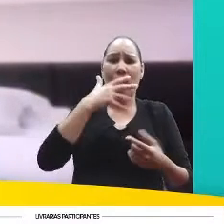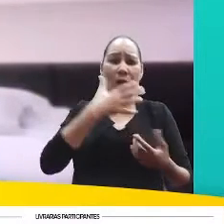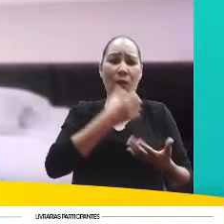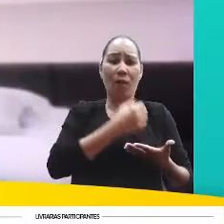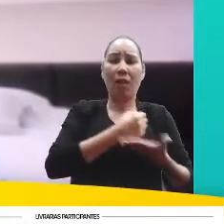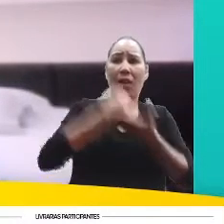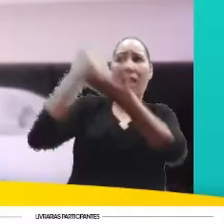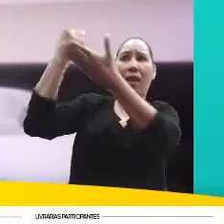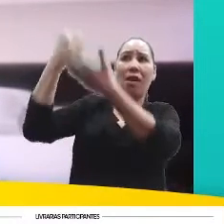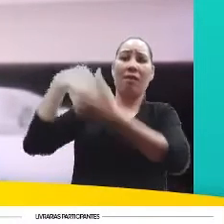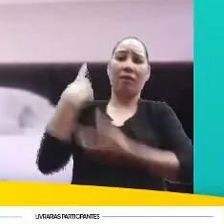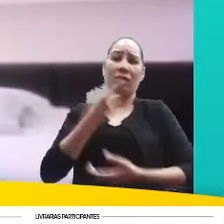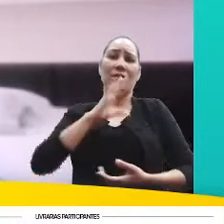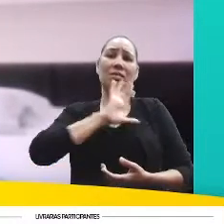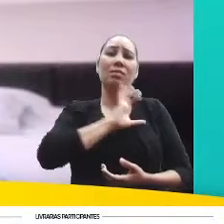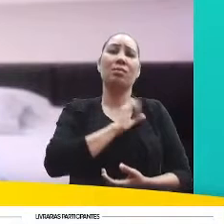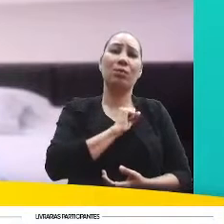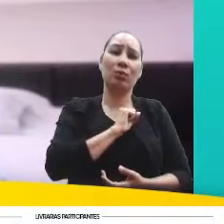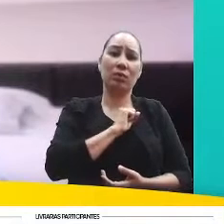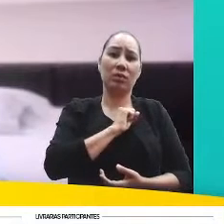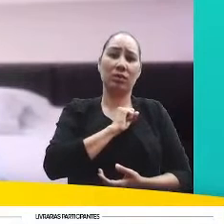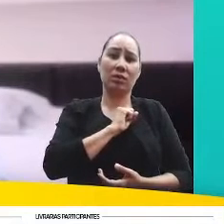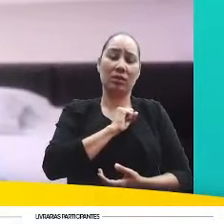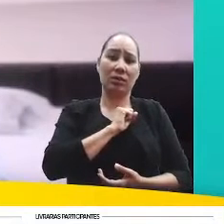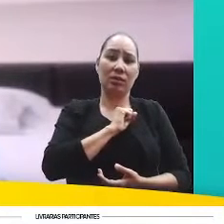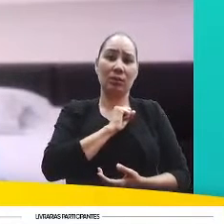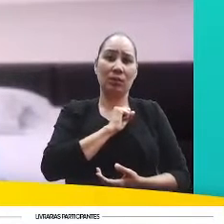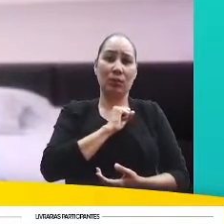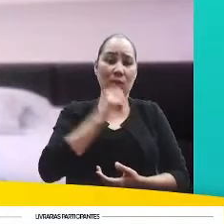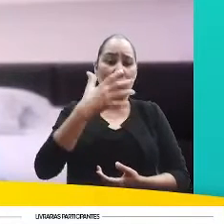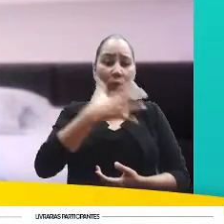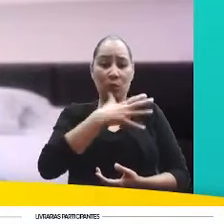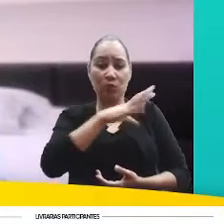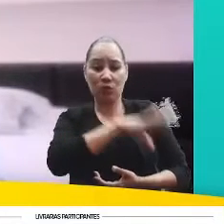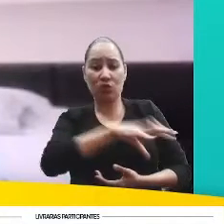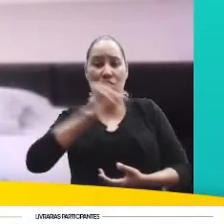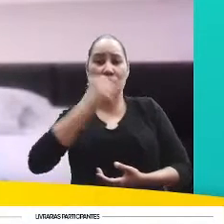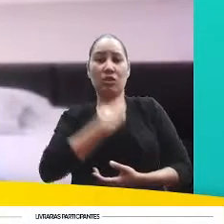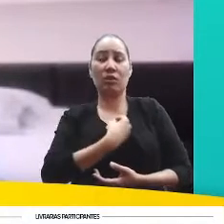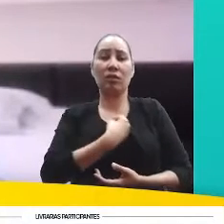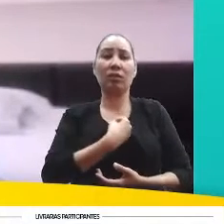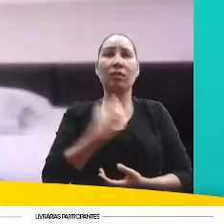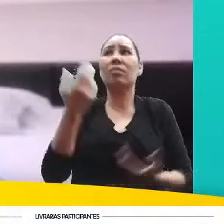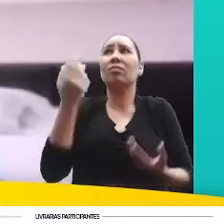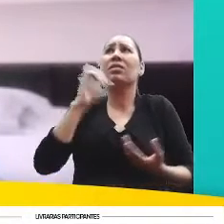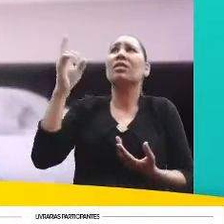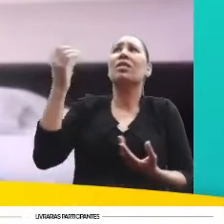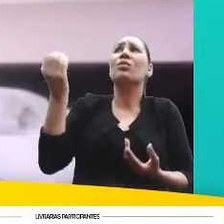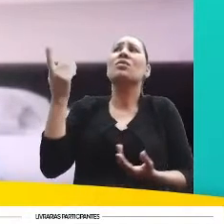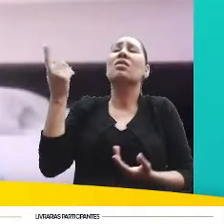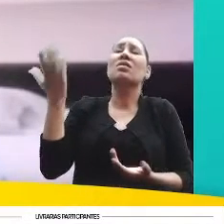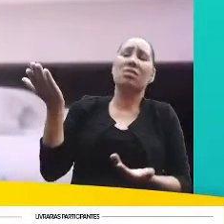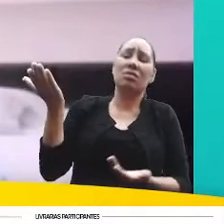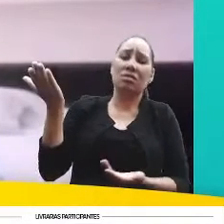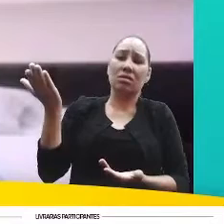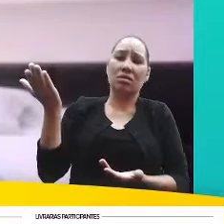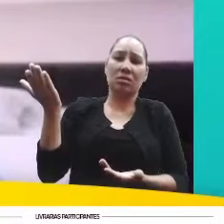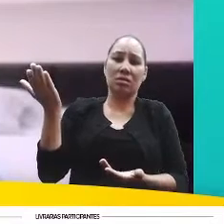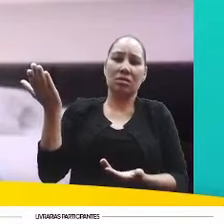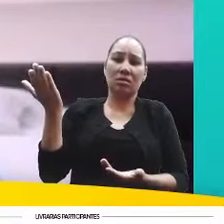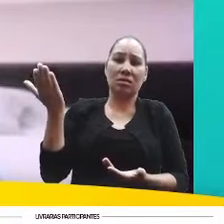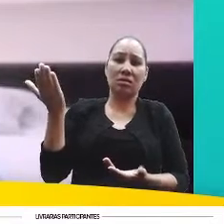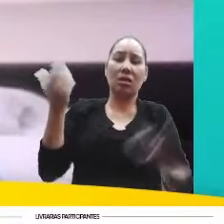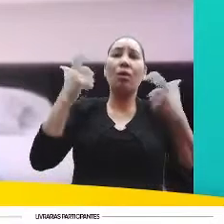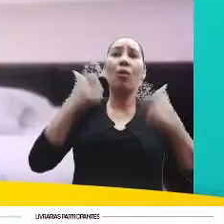nossos amores, quando nos ceifa a vida dessas pessoas que amamos? Que Deus é esse? Onde está a